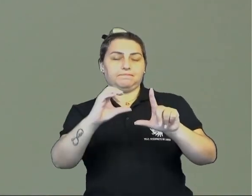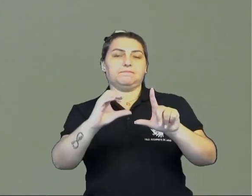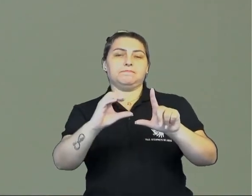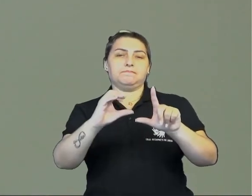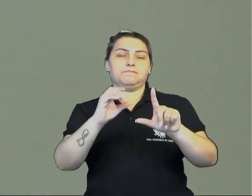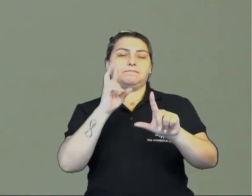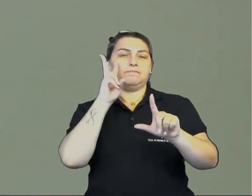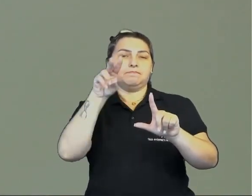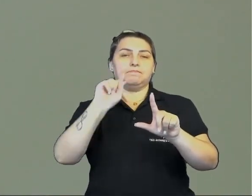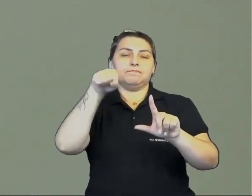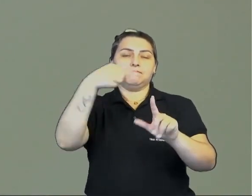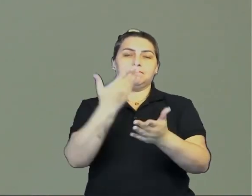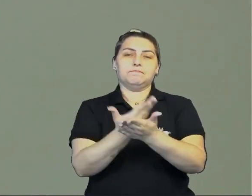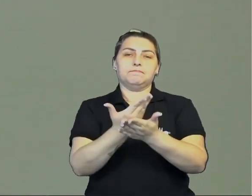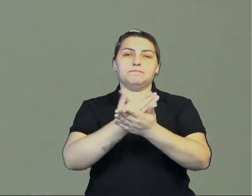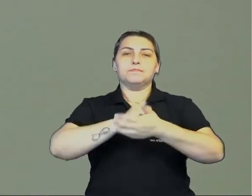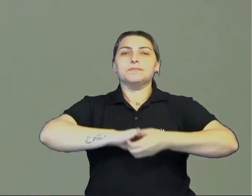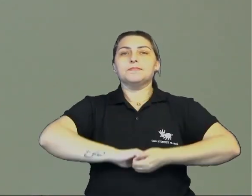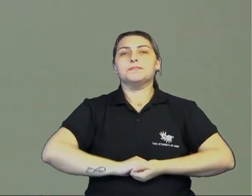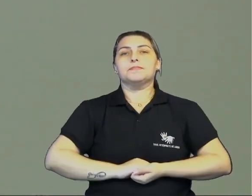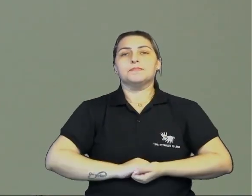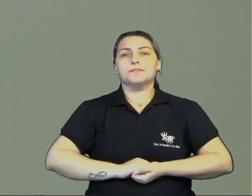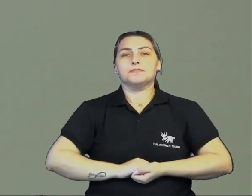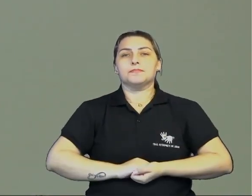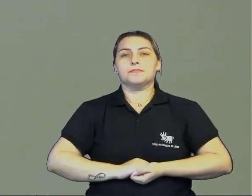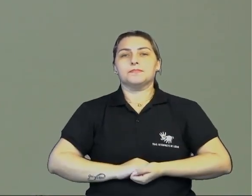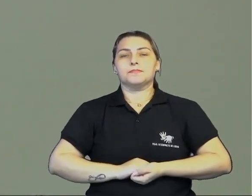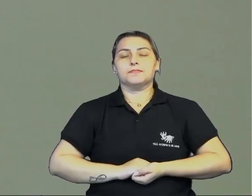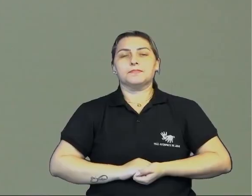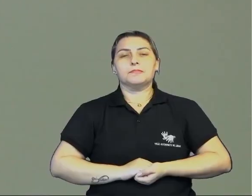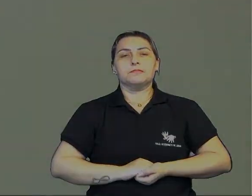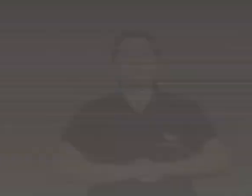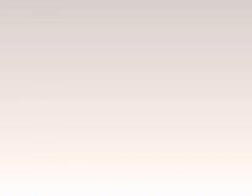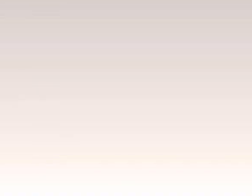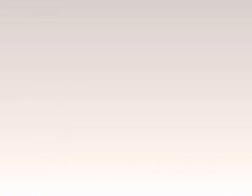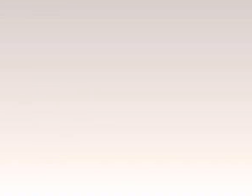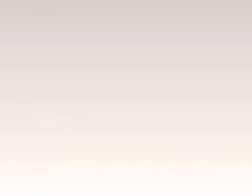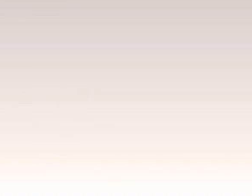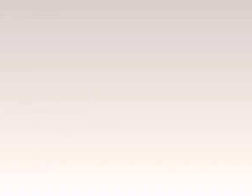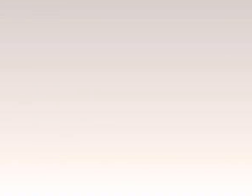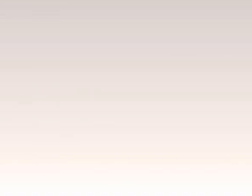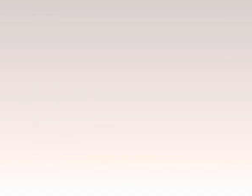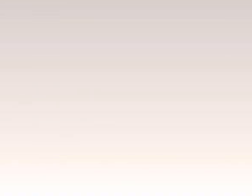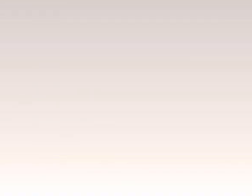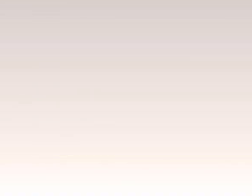Eduque e nos vemos na próxima aula. Até mais!